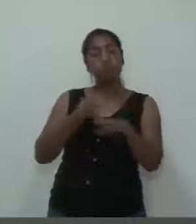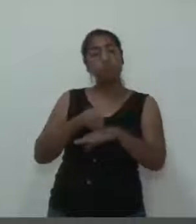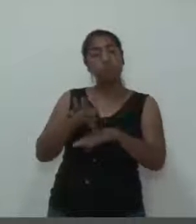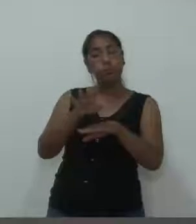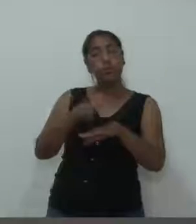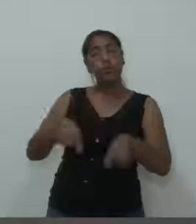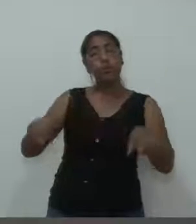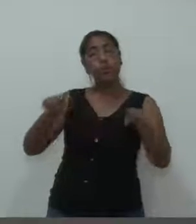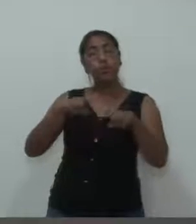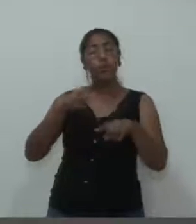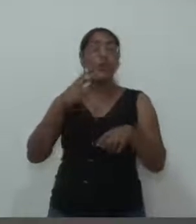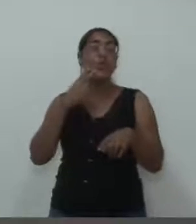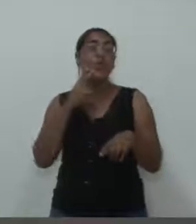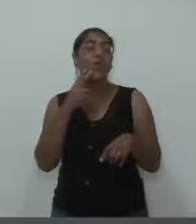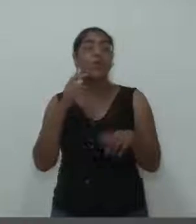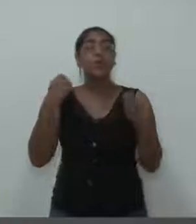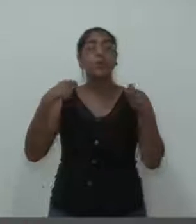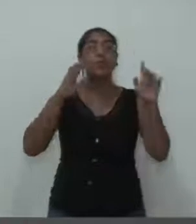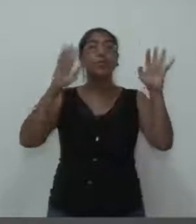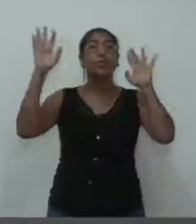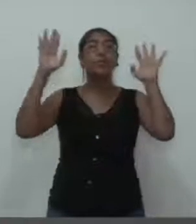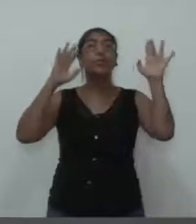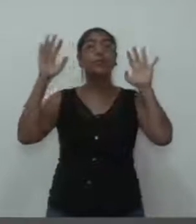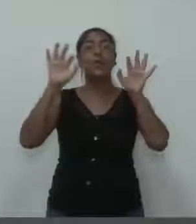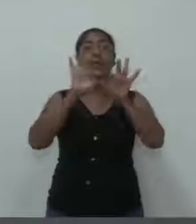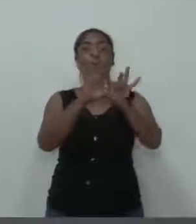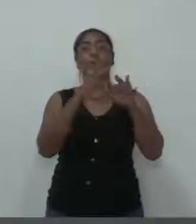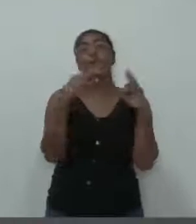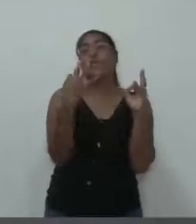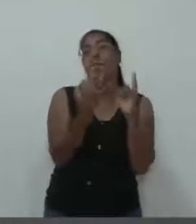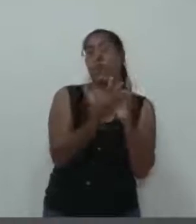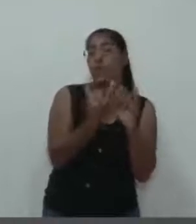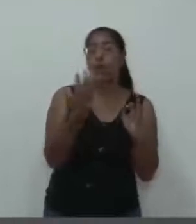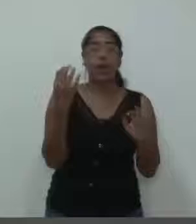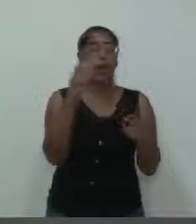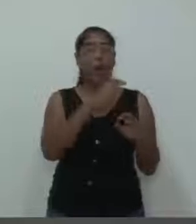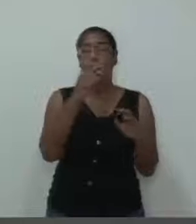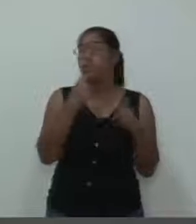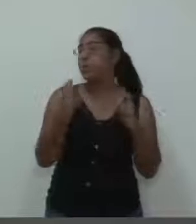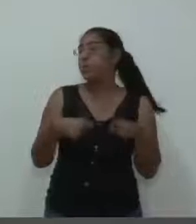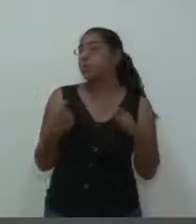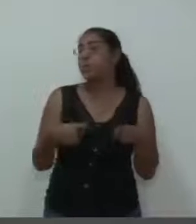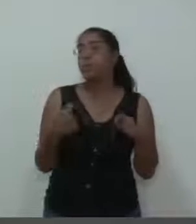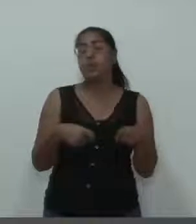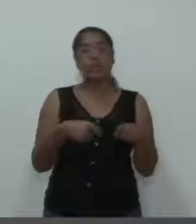abre aspas, onde é urgente a promoção de desenvolvimento solidário, que reduz as